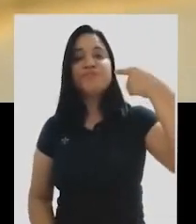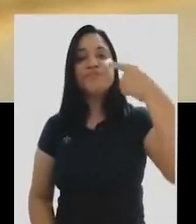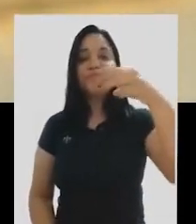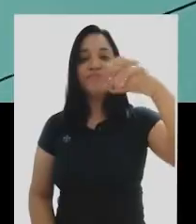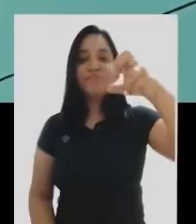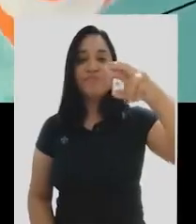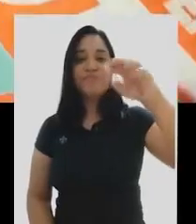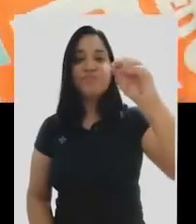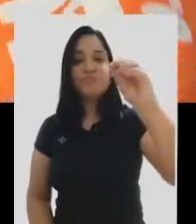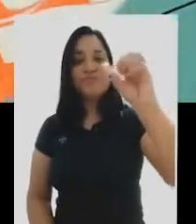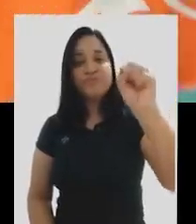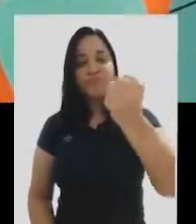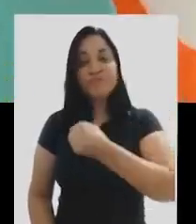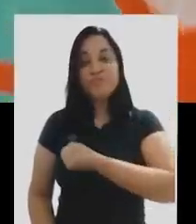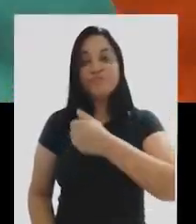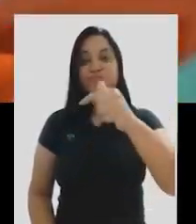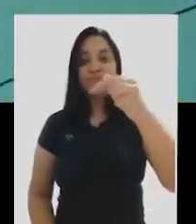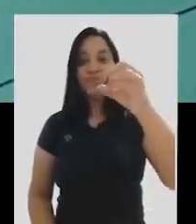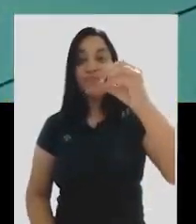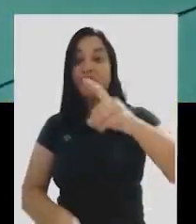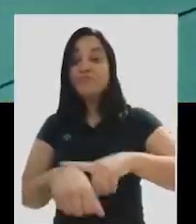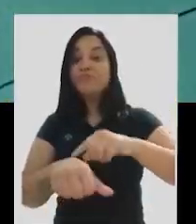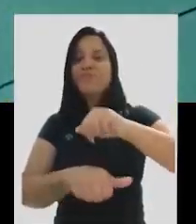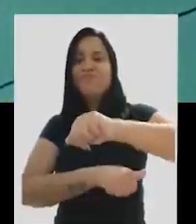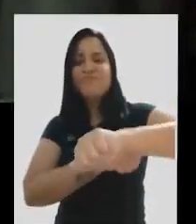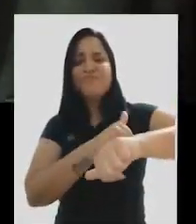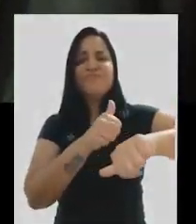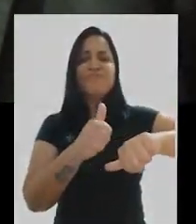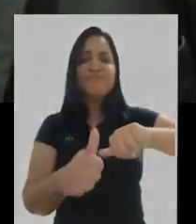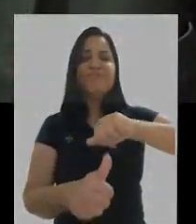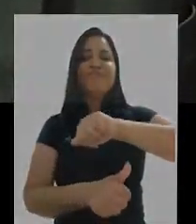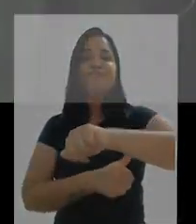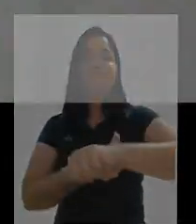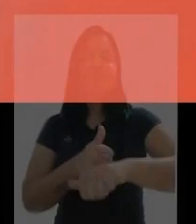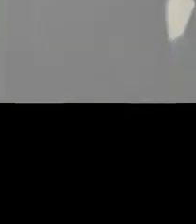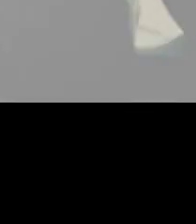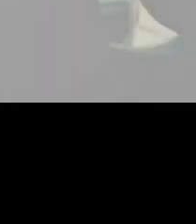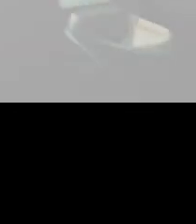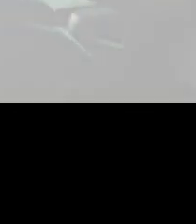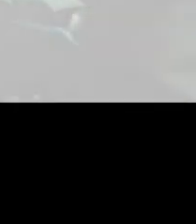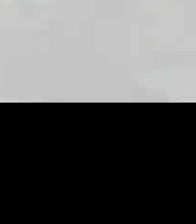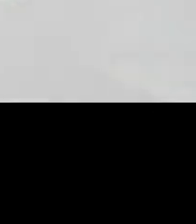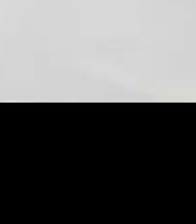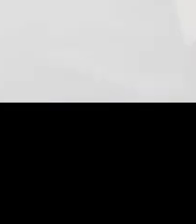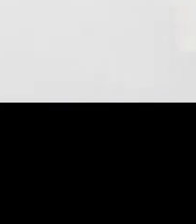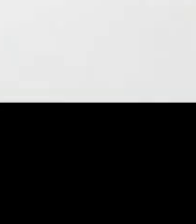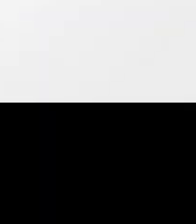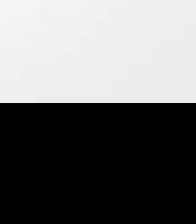70, não se esqueça, é hora da transformação. Transformação.